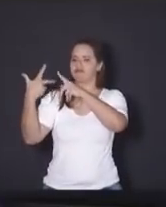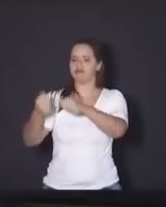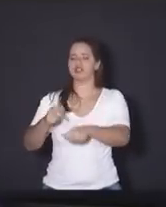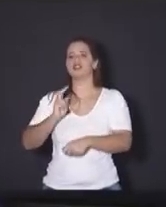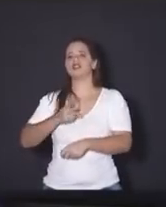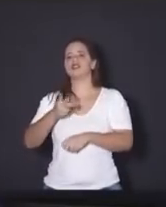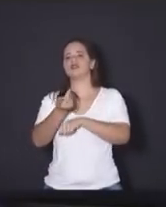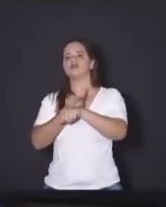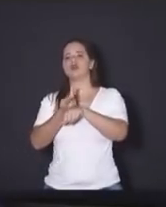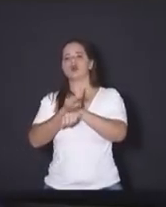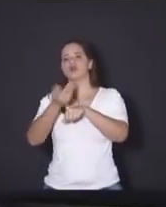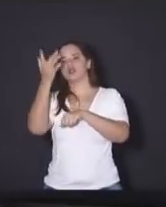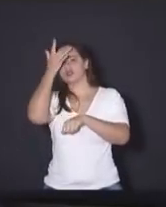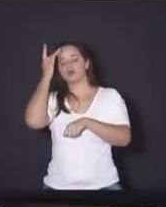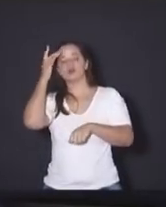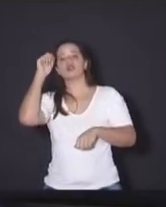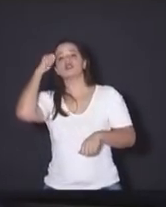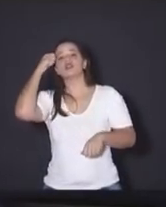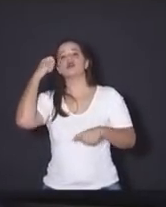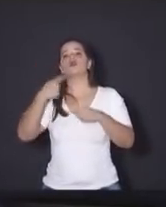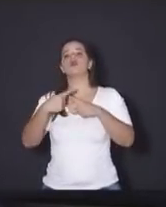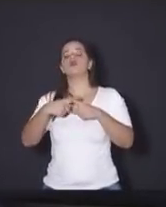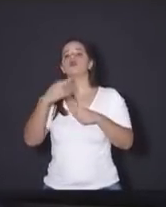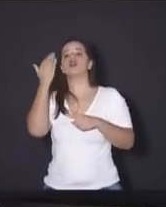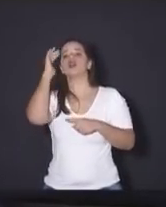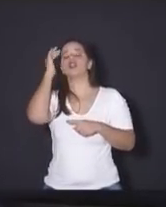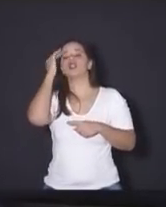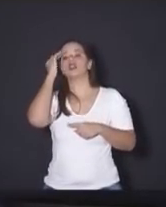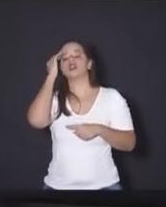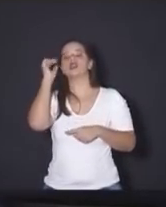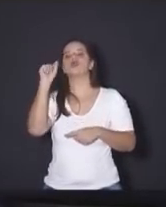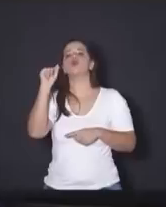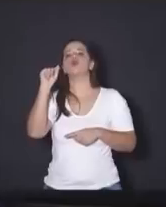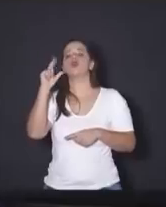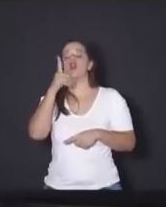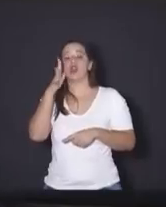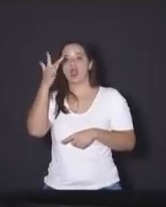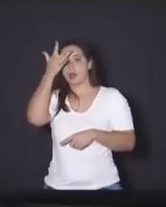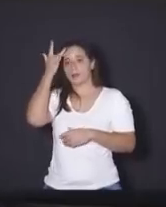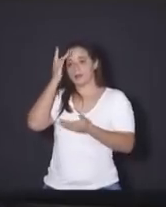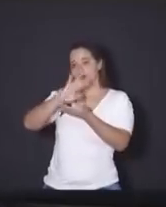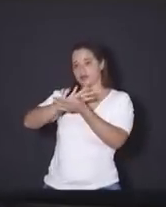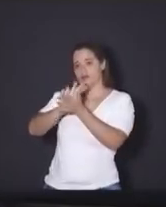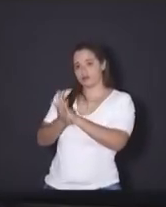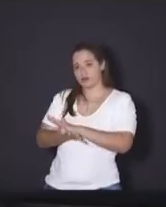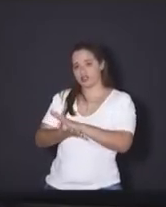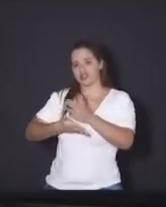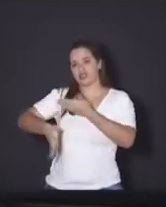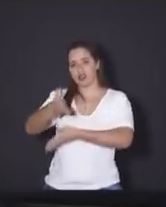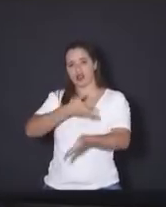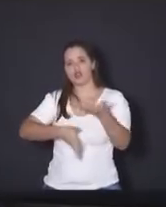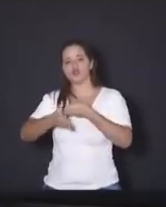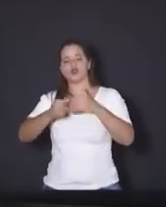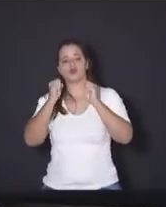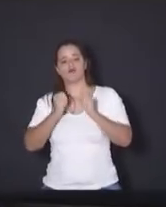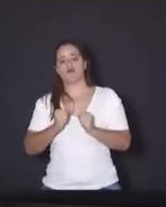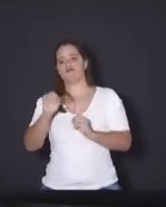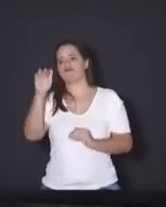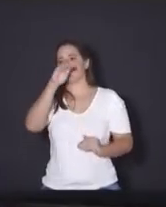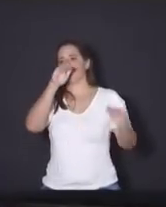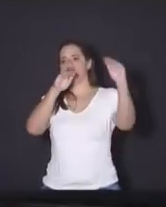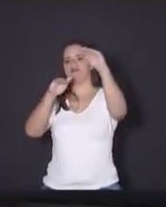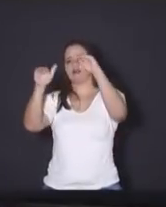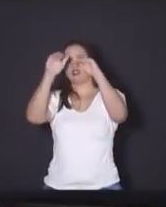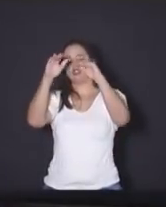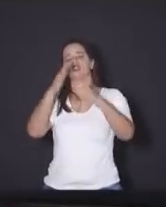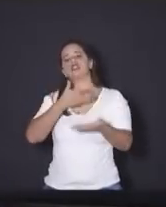sempre busquei votar em candidatos negros o que nós entendemos é que o racismo estruturas relações de poder as relações sociais e